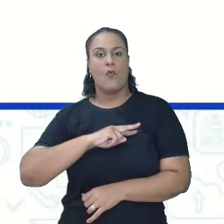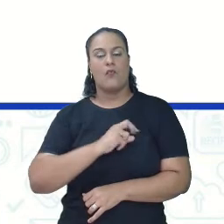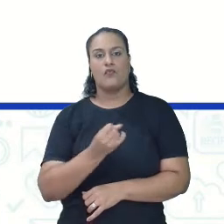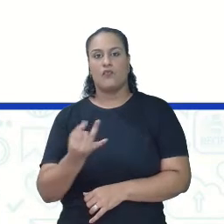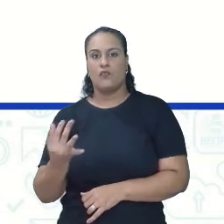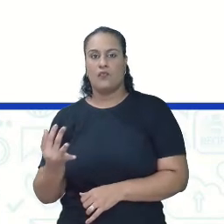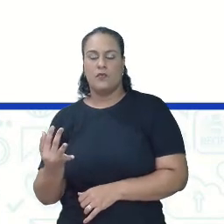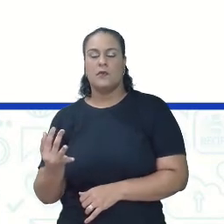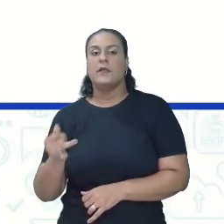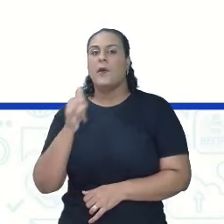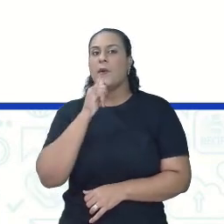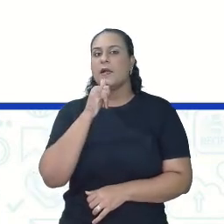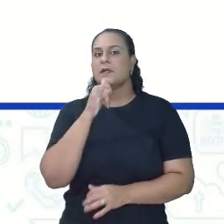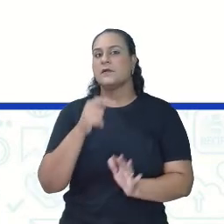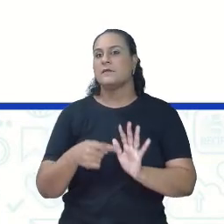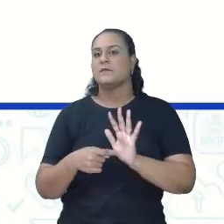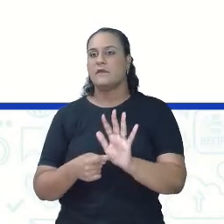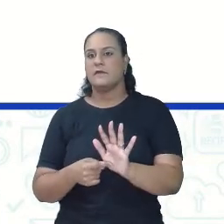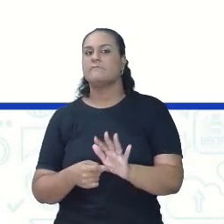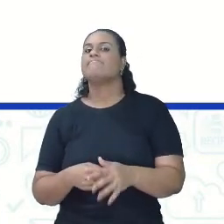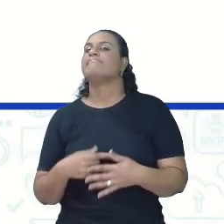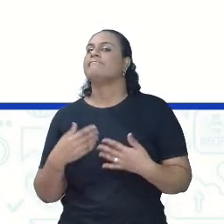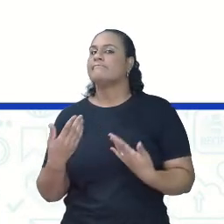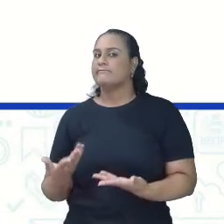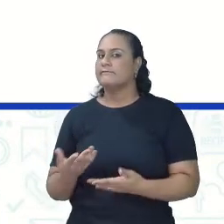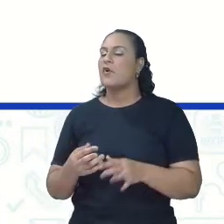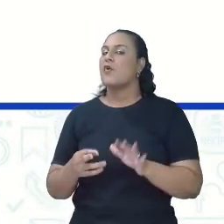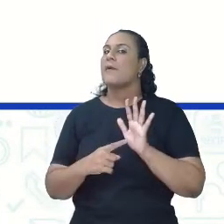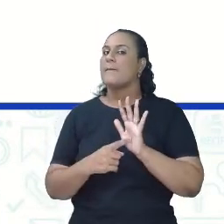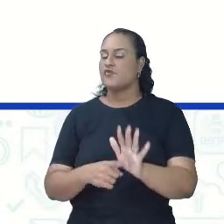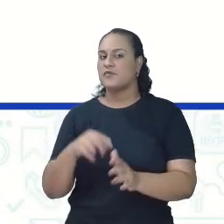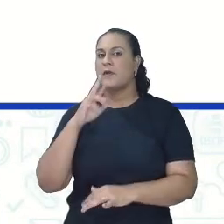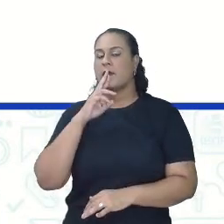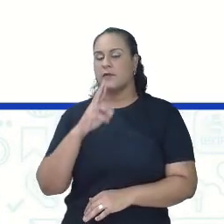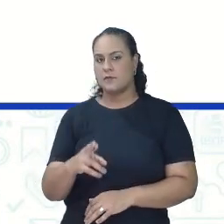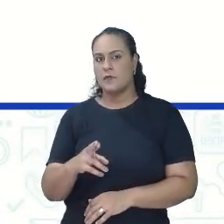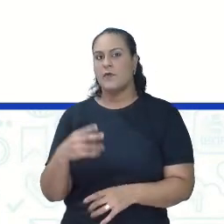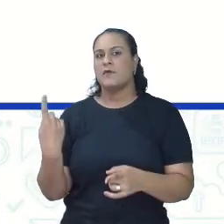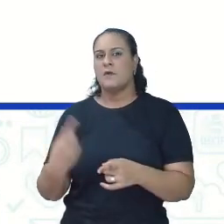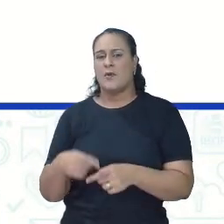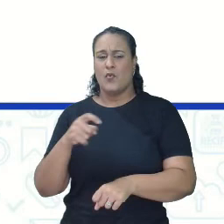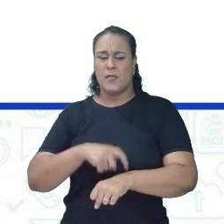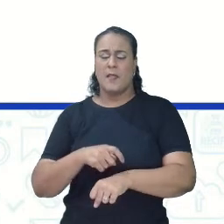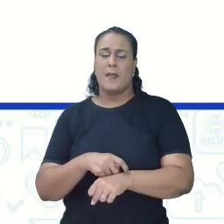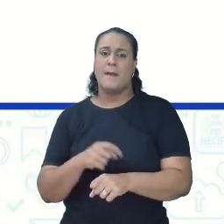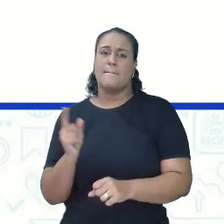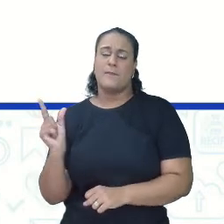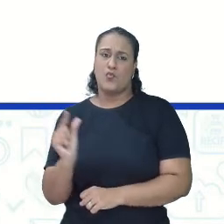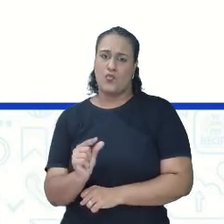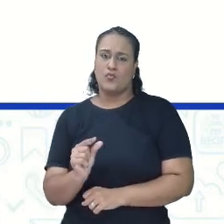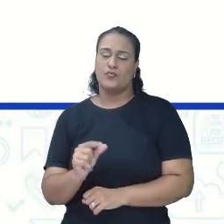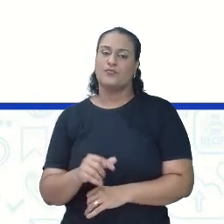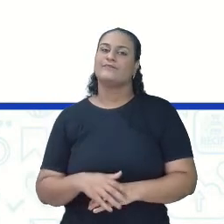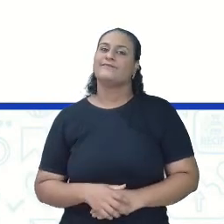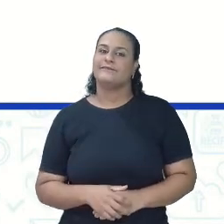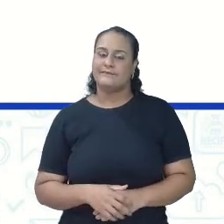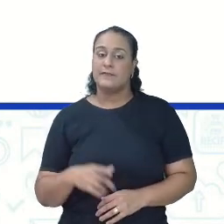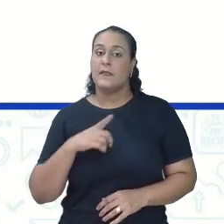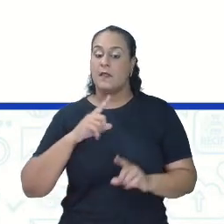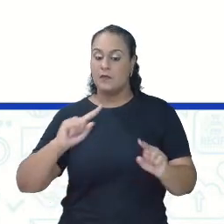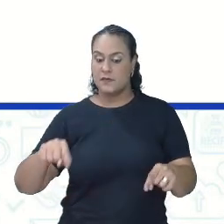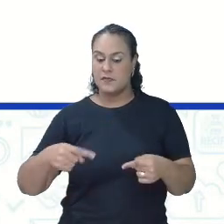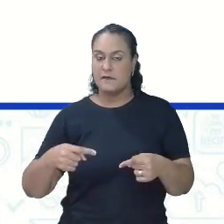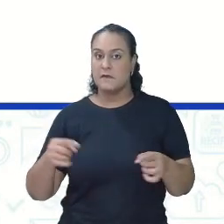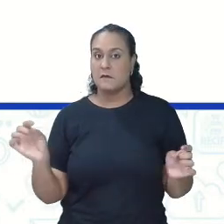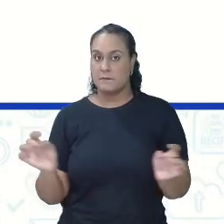para vocês. Eu já trouxe resolvido devido ao tempo, né? Até porque a gente já trabalhou exemplos como esse em aulas anteriores e a gente ainda tem um desafio para